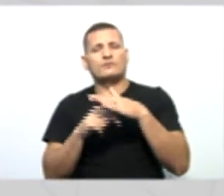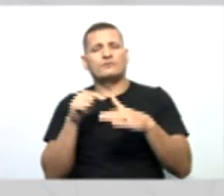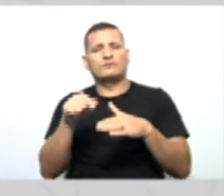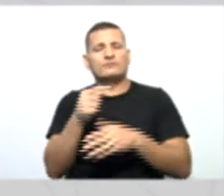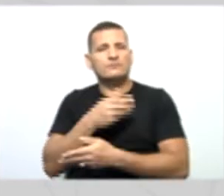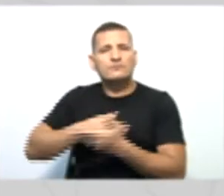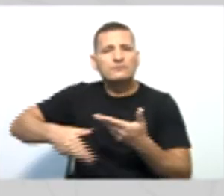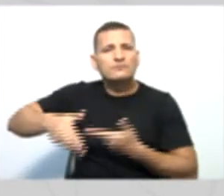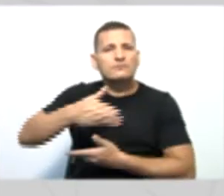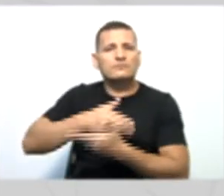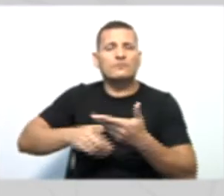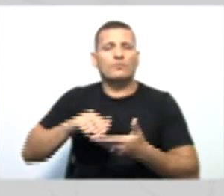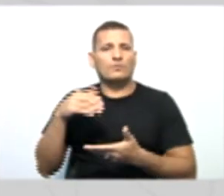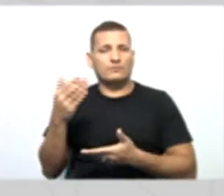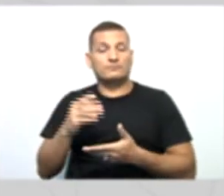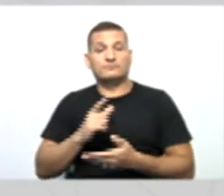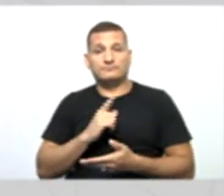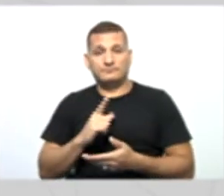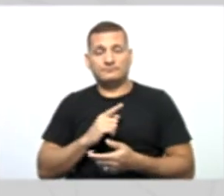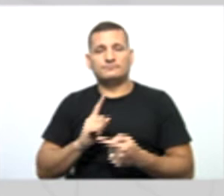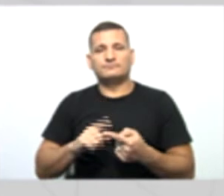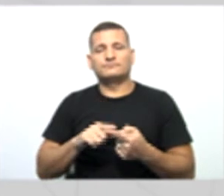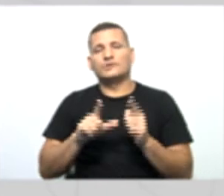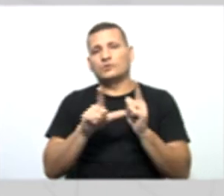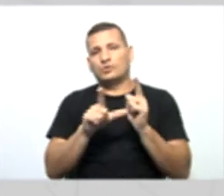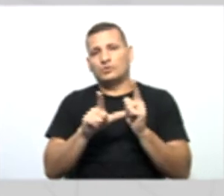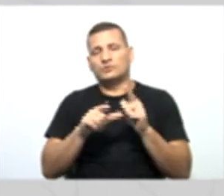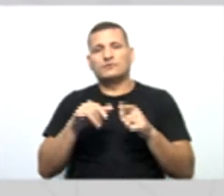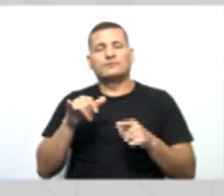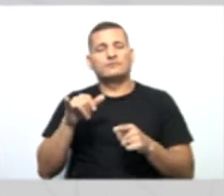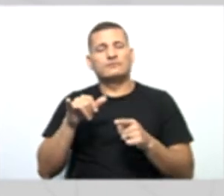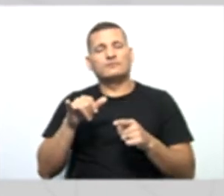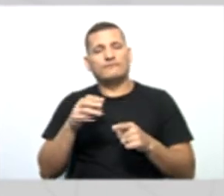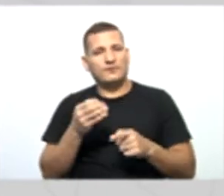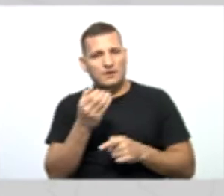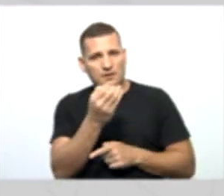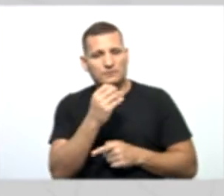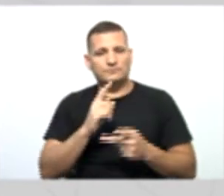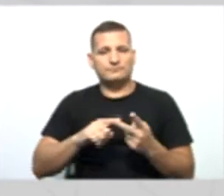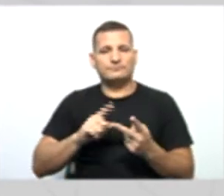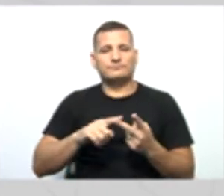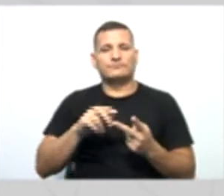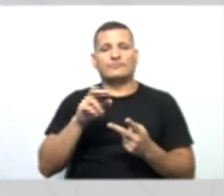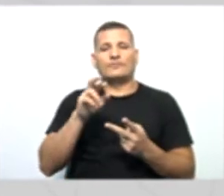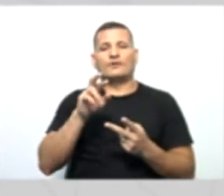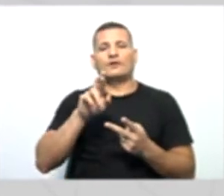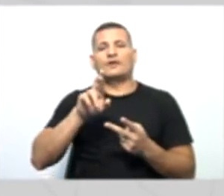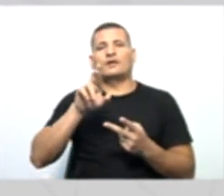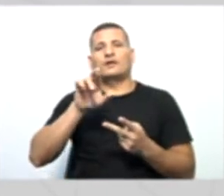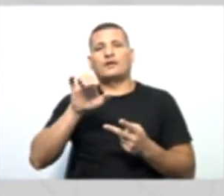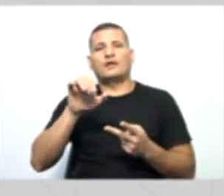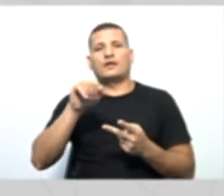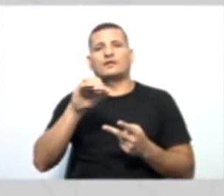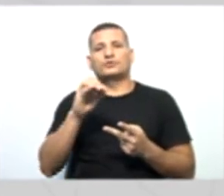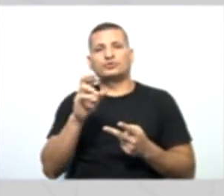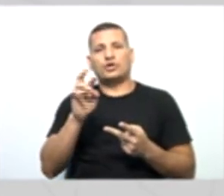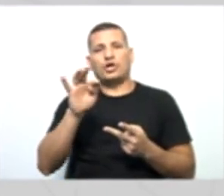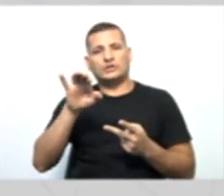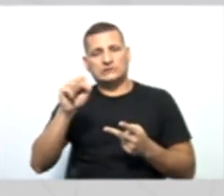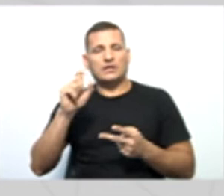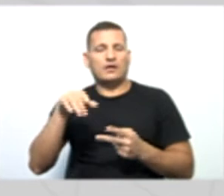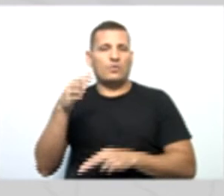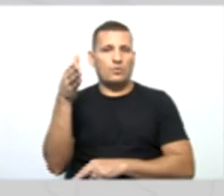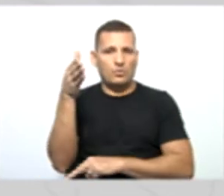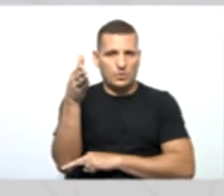organizações envolvidas, a gente tem agência de viagem, resorts. Resorts é um tipo de hotel muito lindo, muito chique, bacana, mas